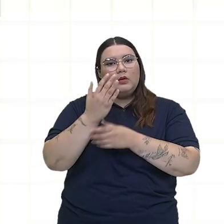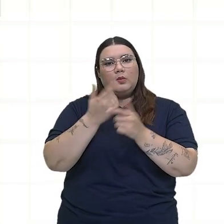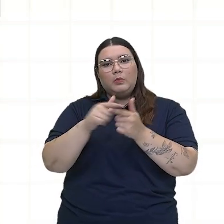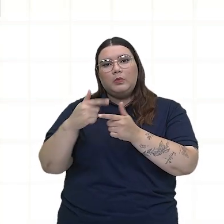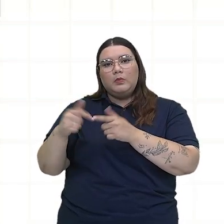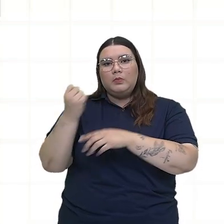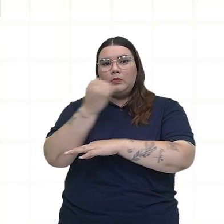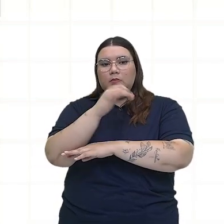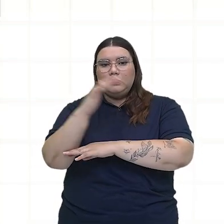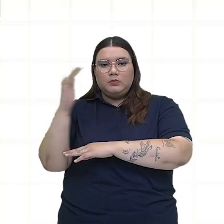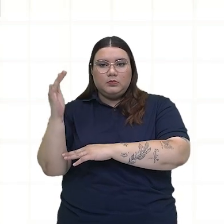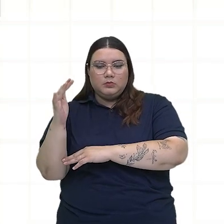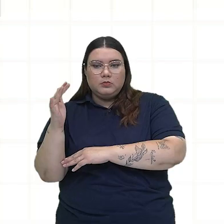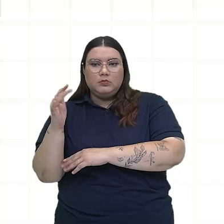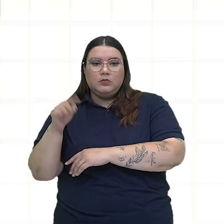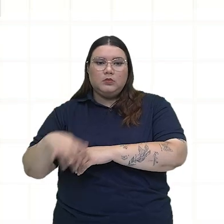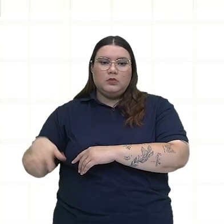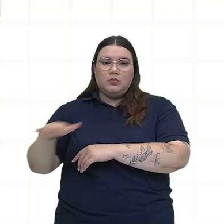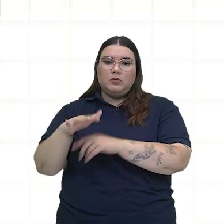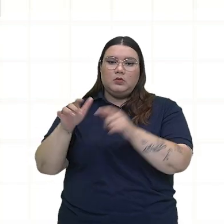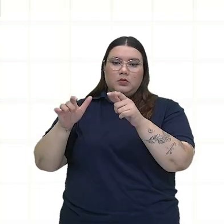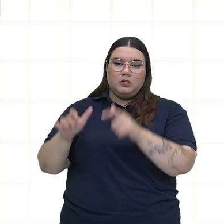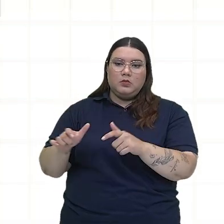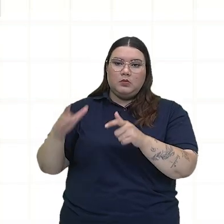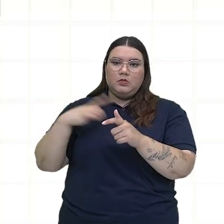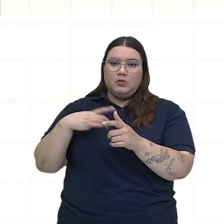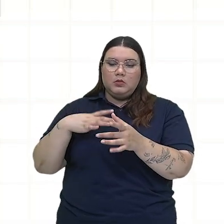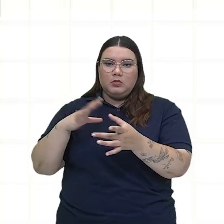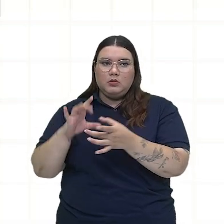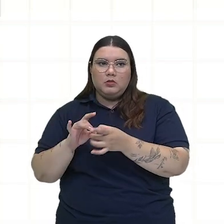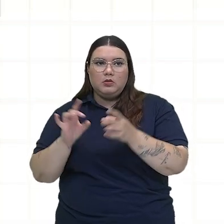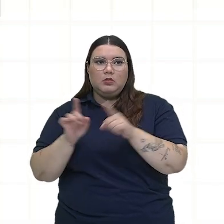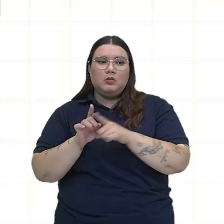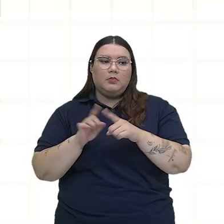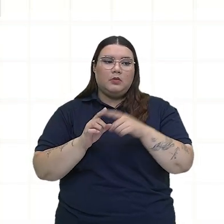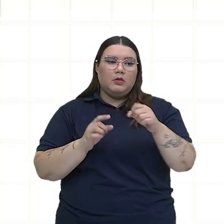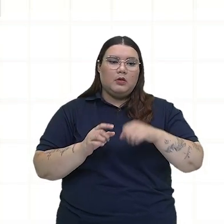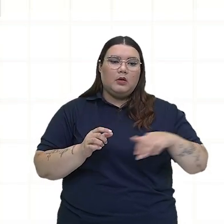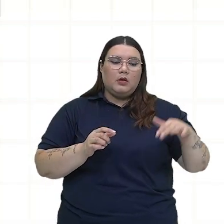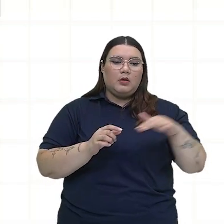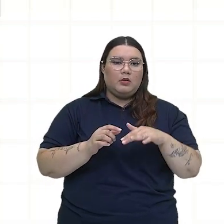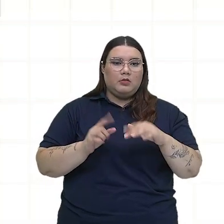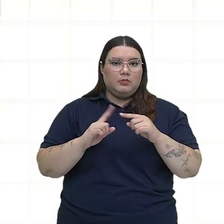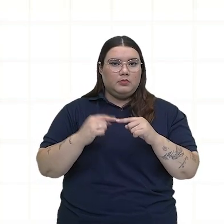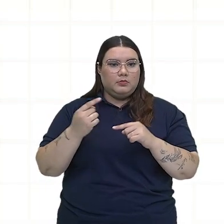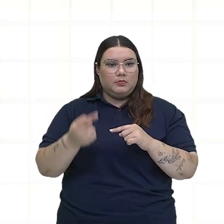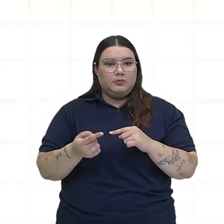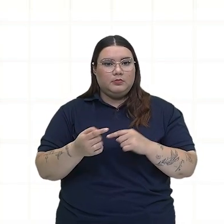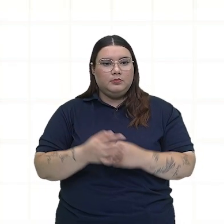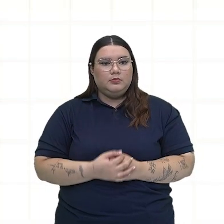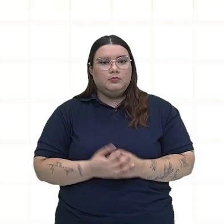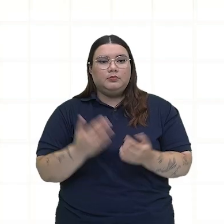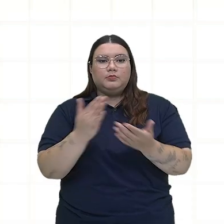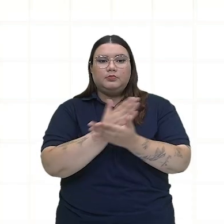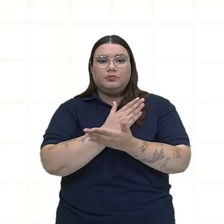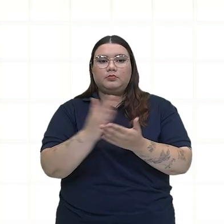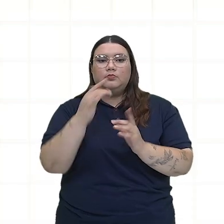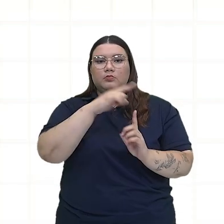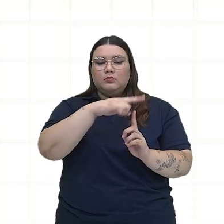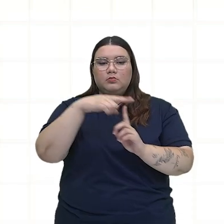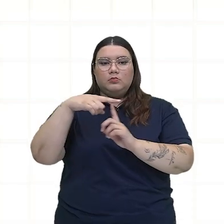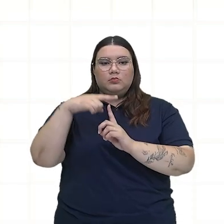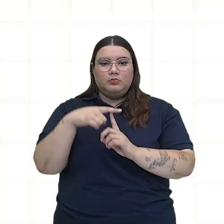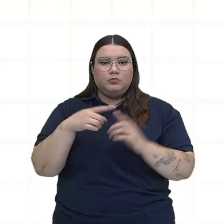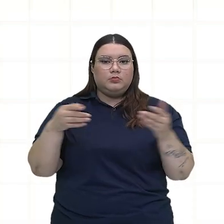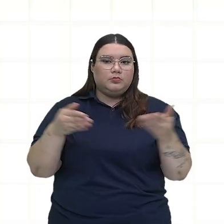problemas ambientais, nem para o local que ele está inserido, nem para as áreas a seguir. Alguns tipos de irrigação